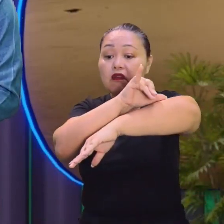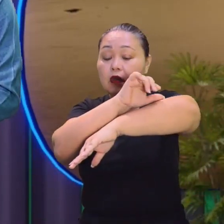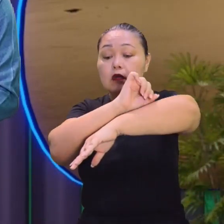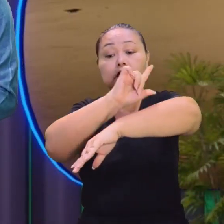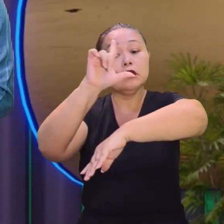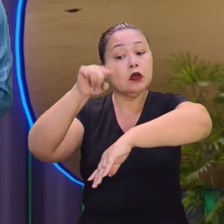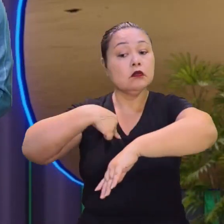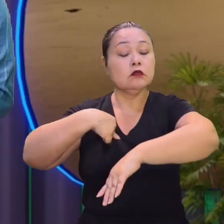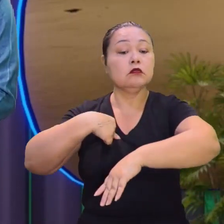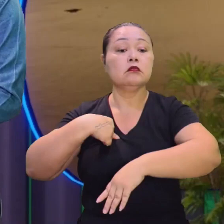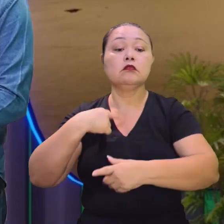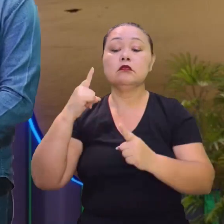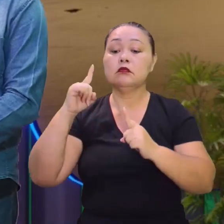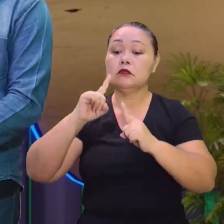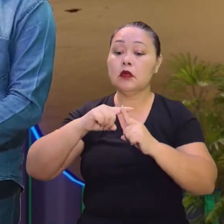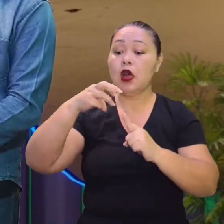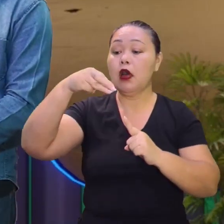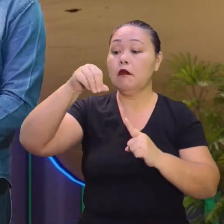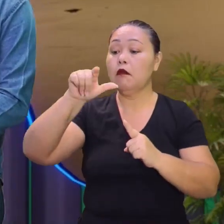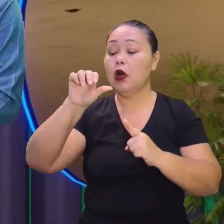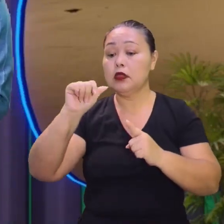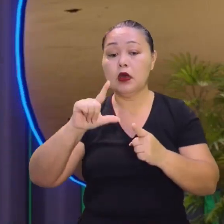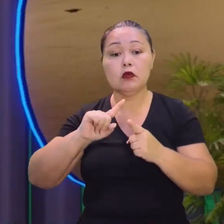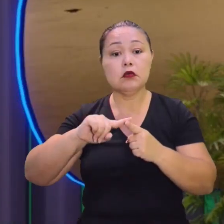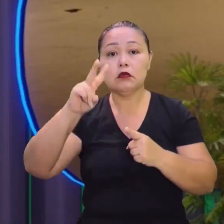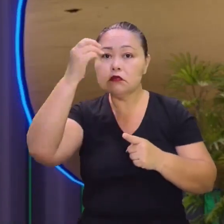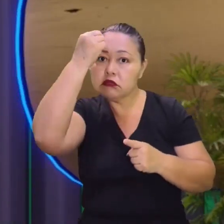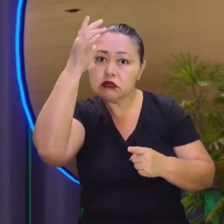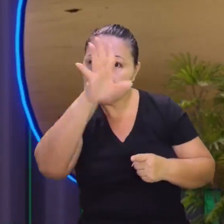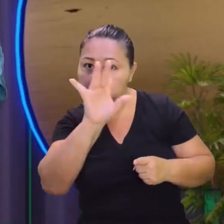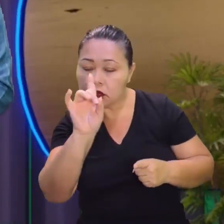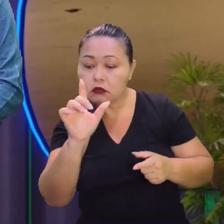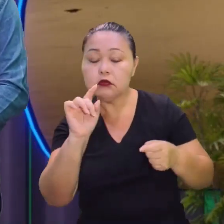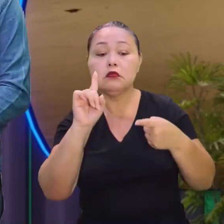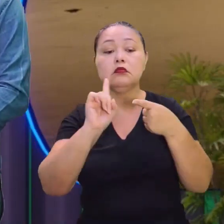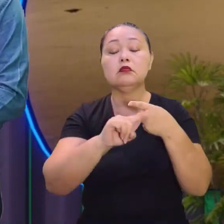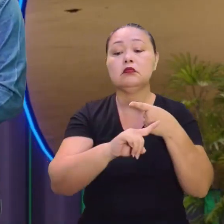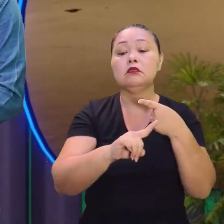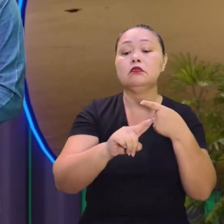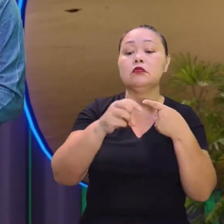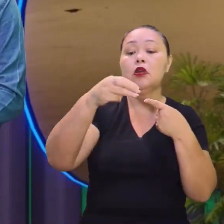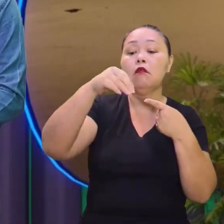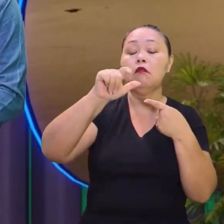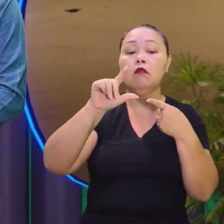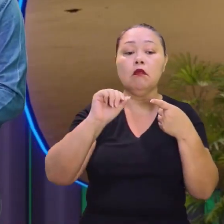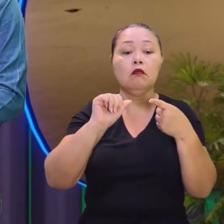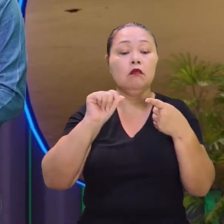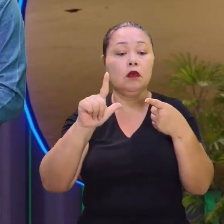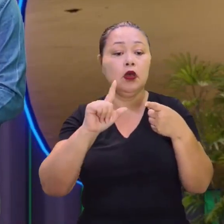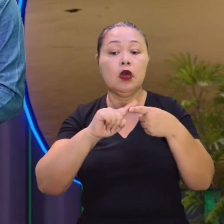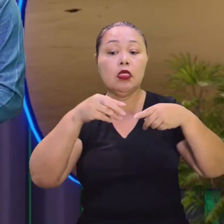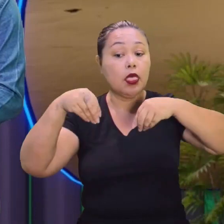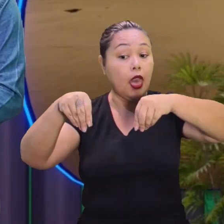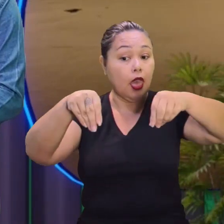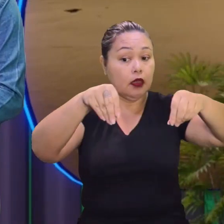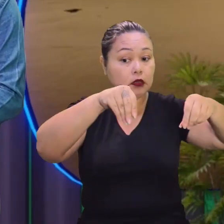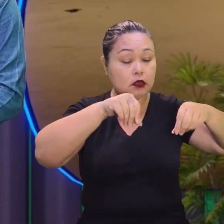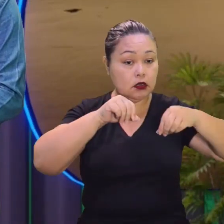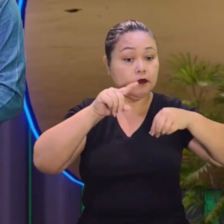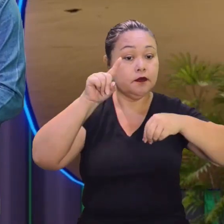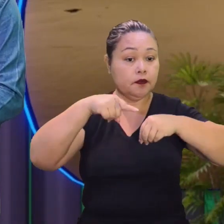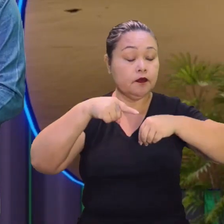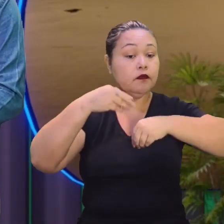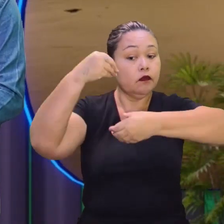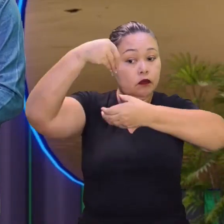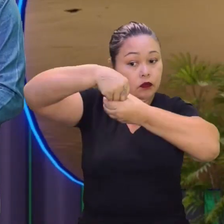transporte, existe aí ó, os modais. Para você que não lembra, eu tenho o modal terrestre, que